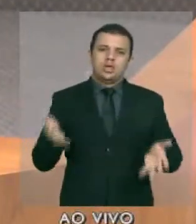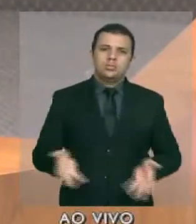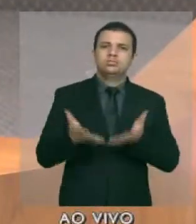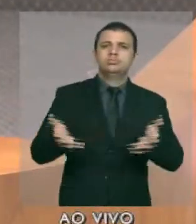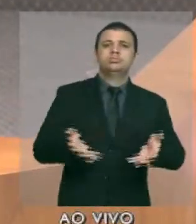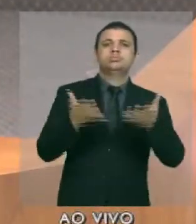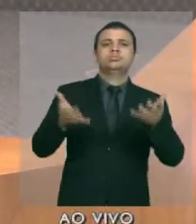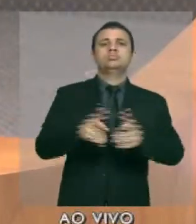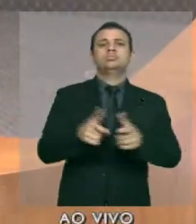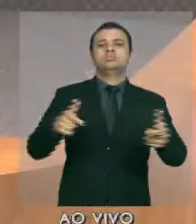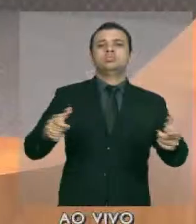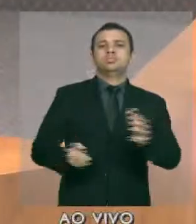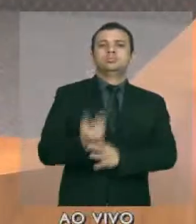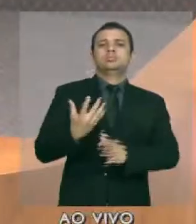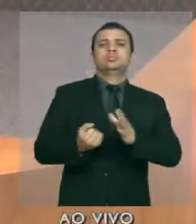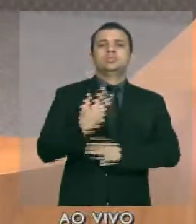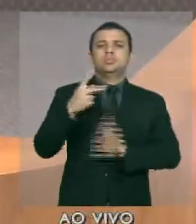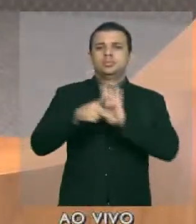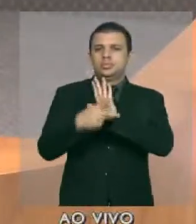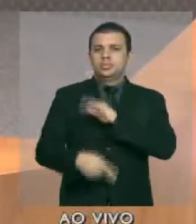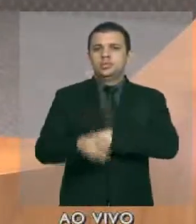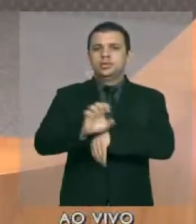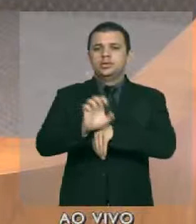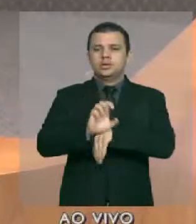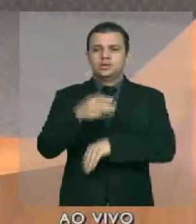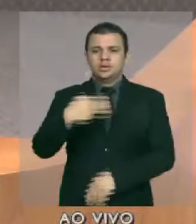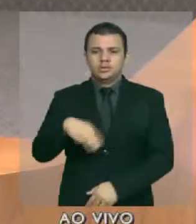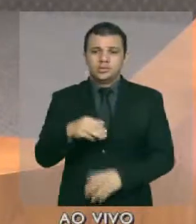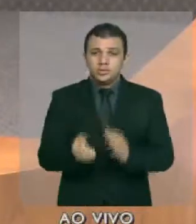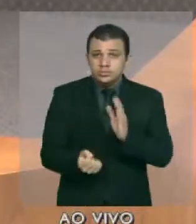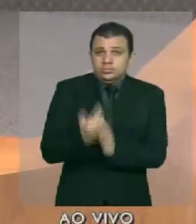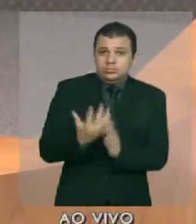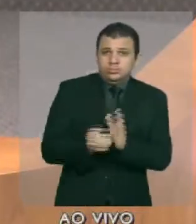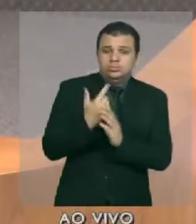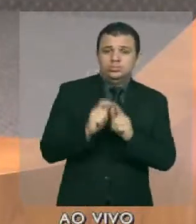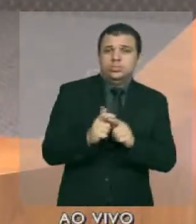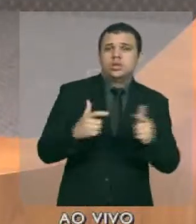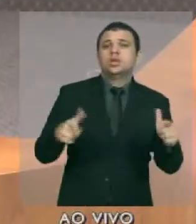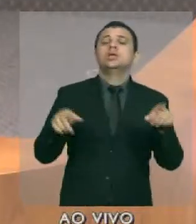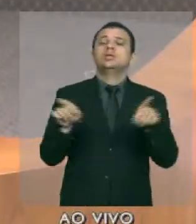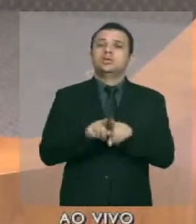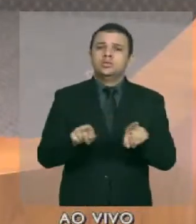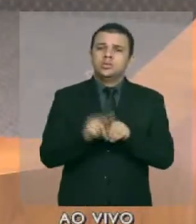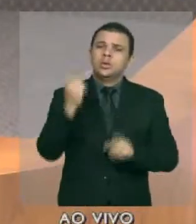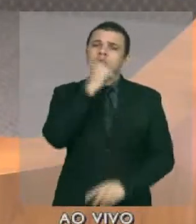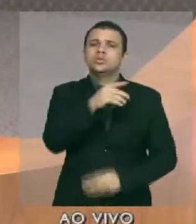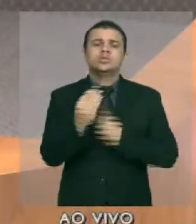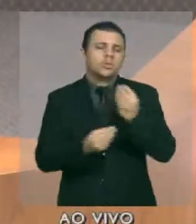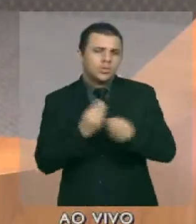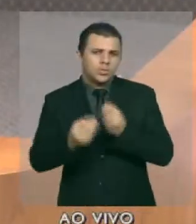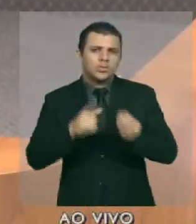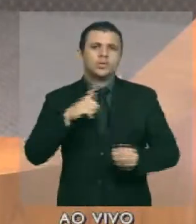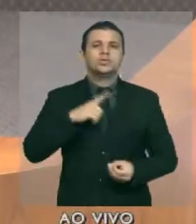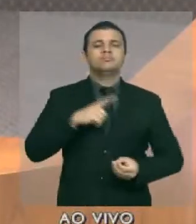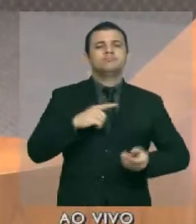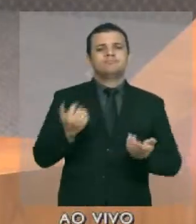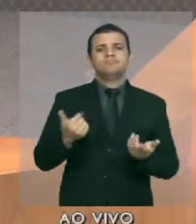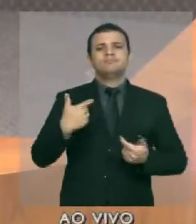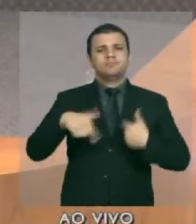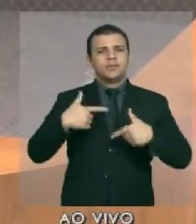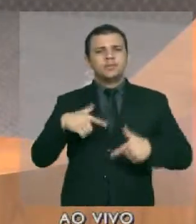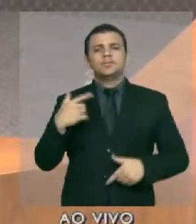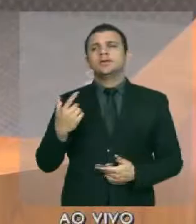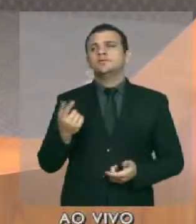e essa Esse aumento de produtividade ele se dá também por conta de uma atividade que é pouco explorado no estado